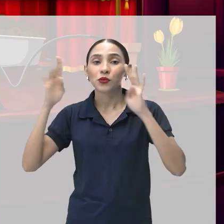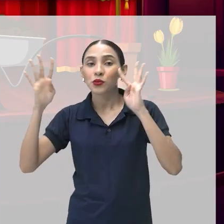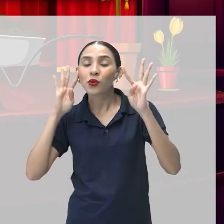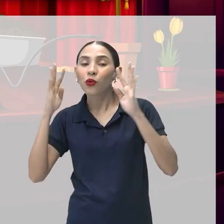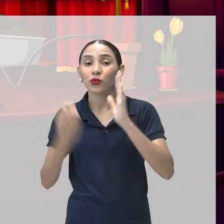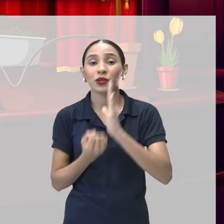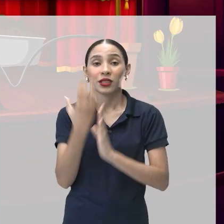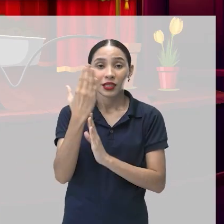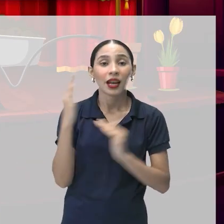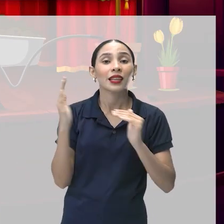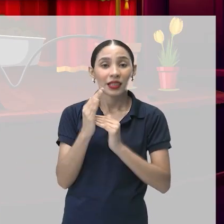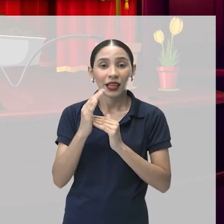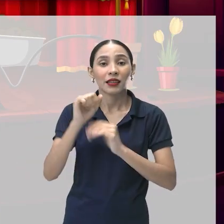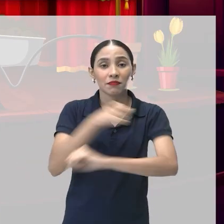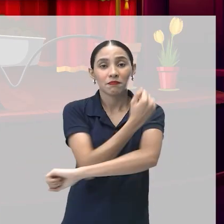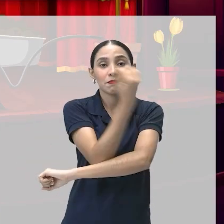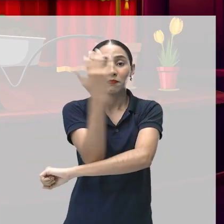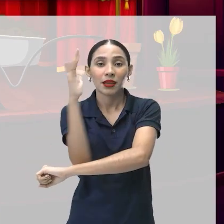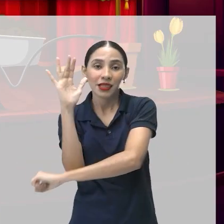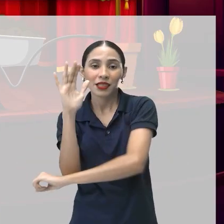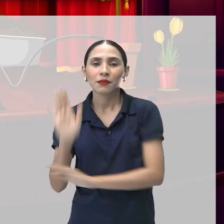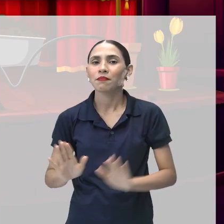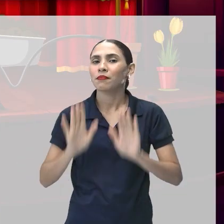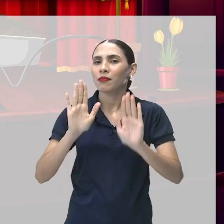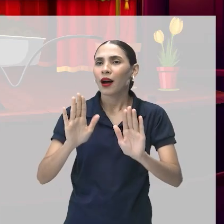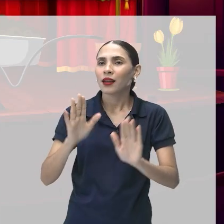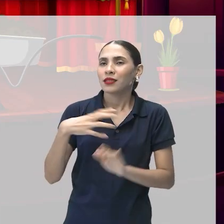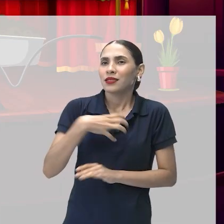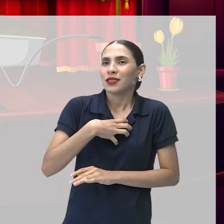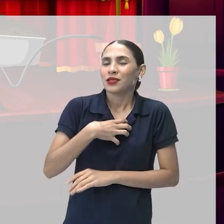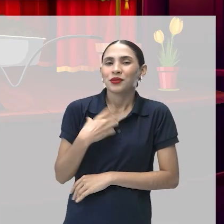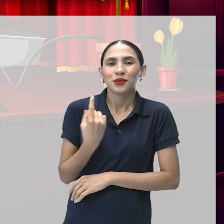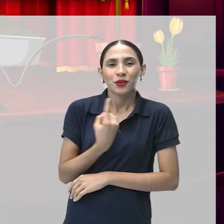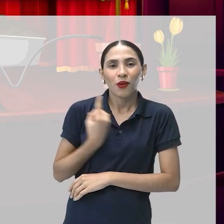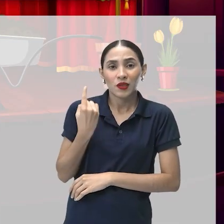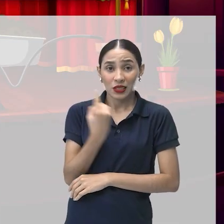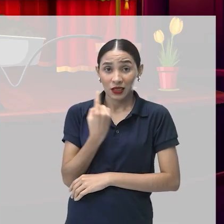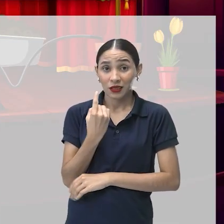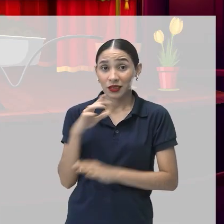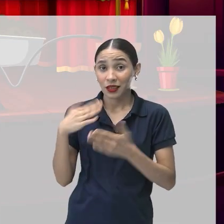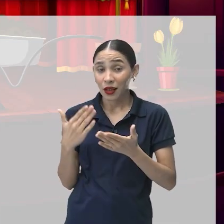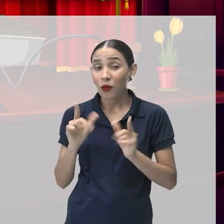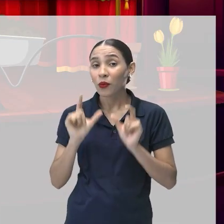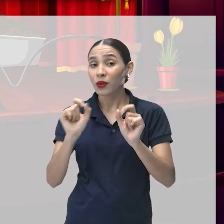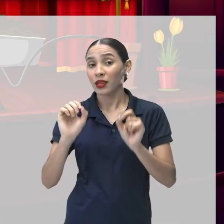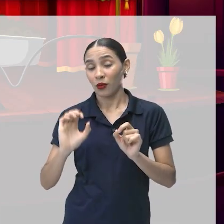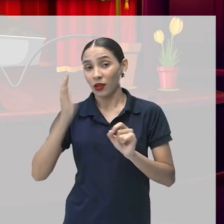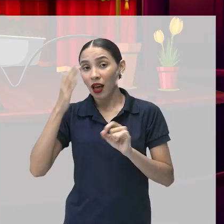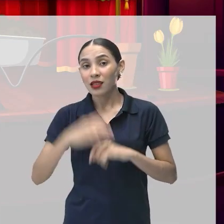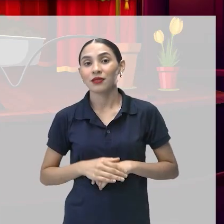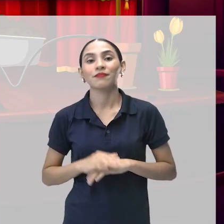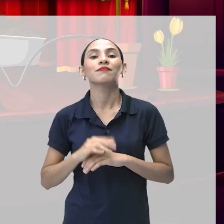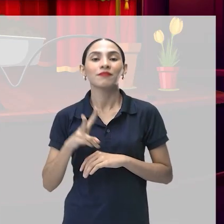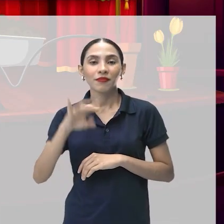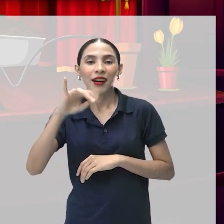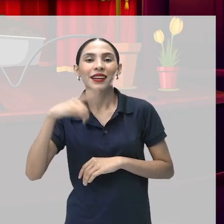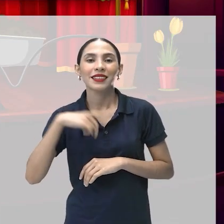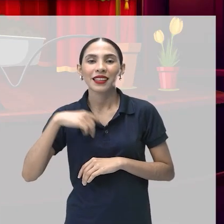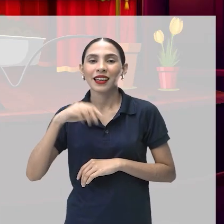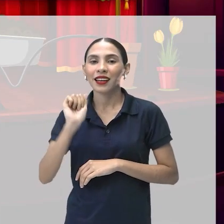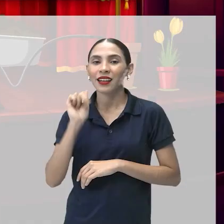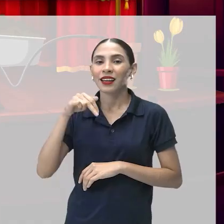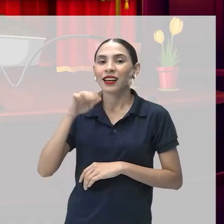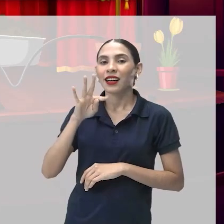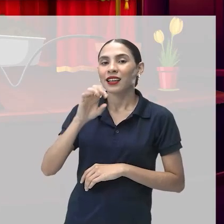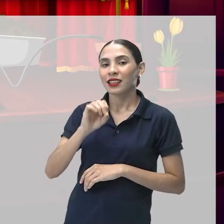redor, até mesmo a paisagem, mas de repente ela se sente solitária. Aí o que acontece? Nós vamos ter o